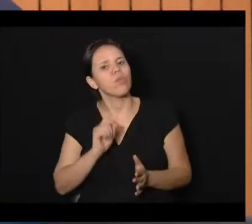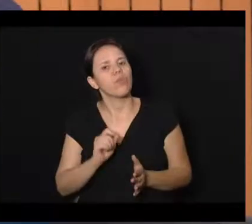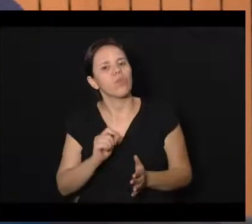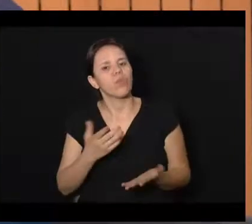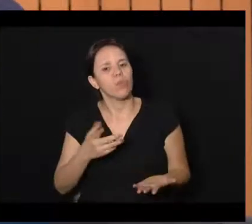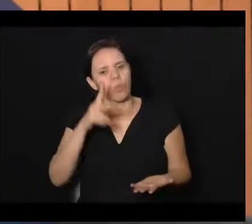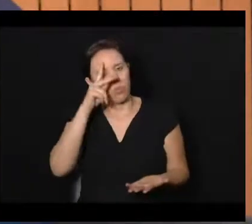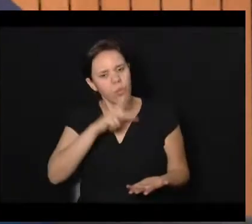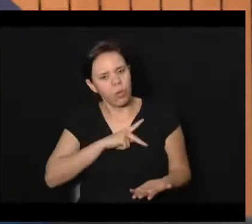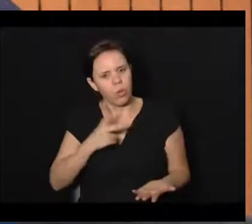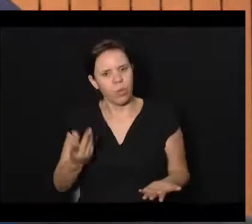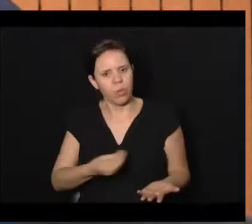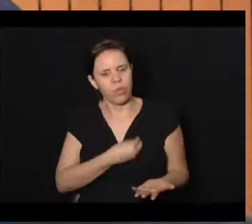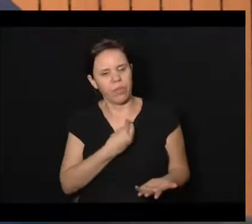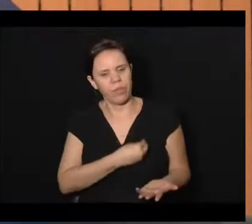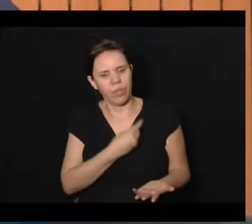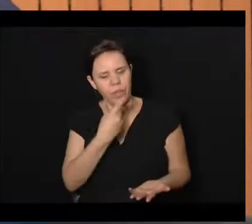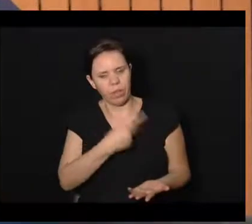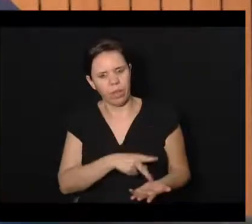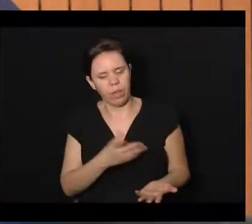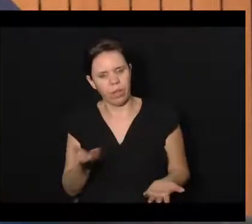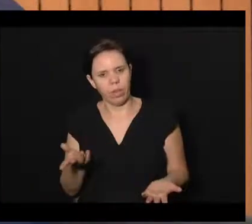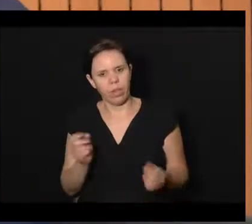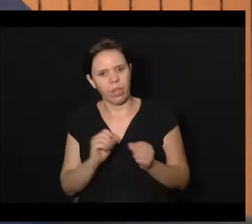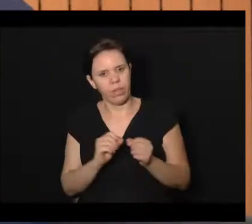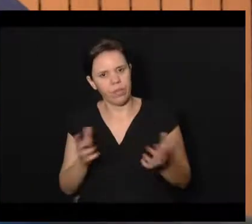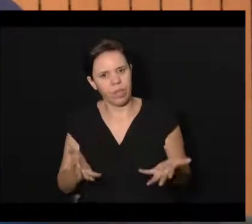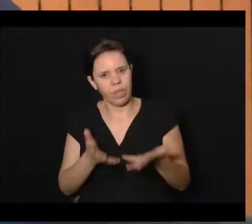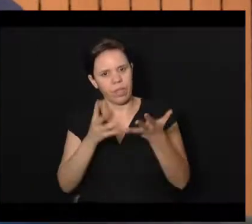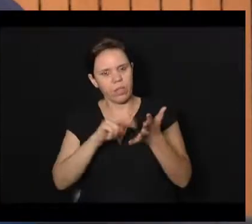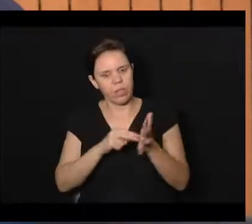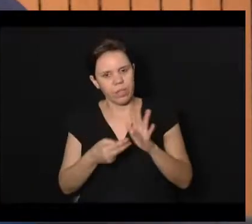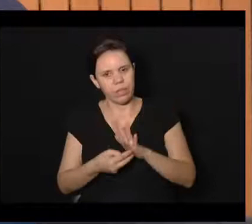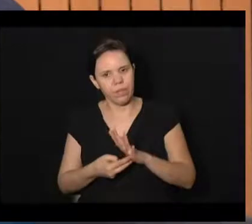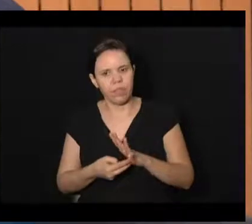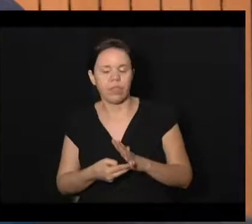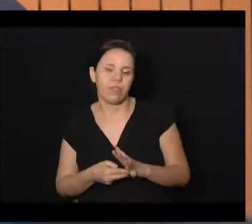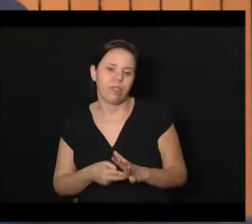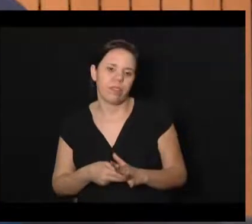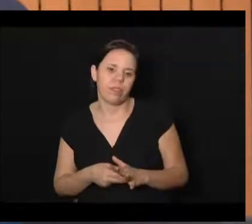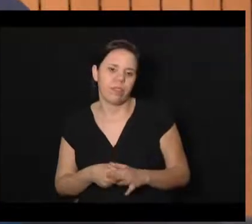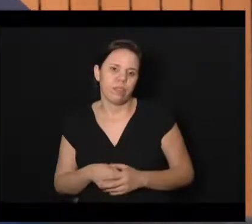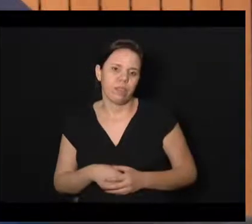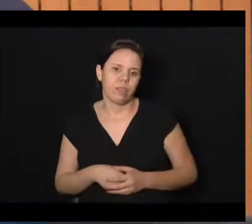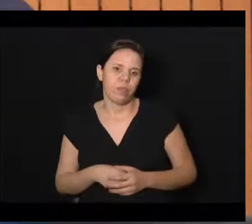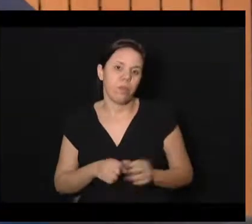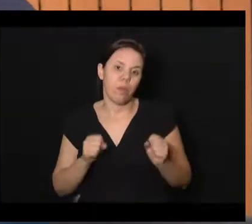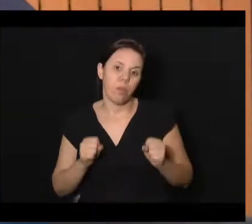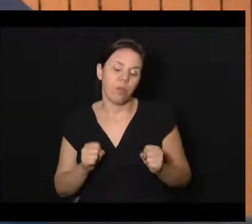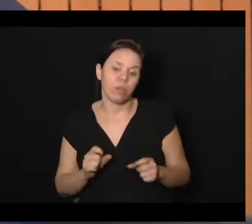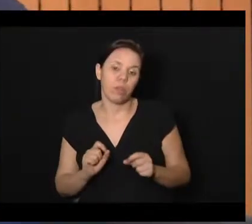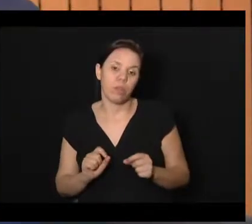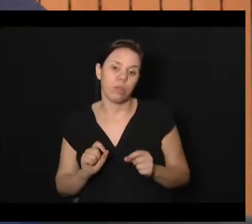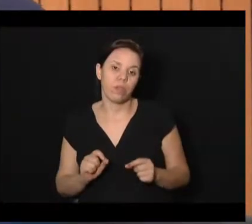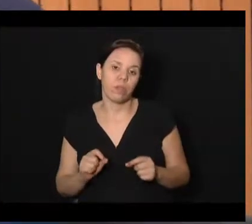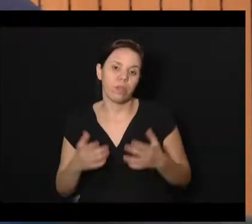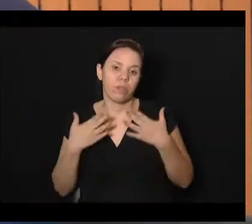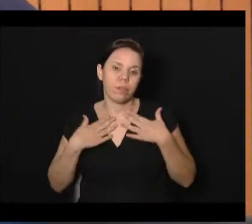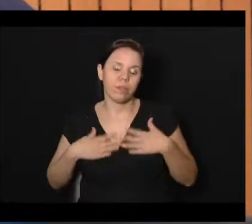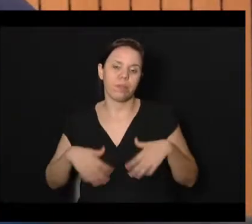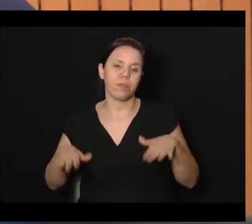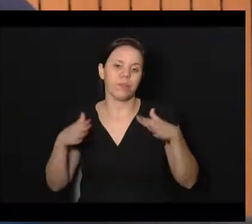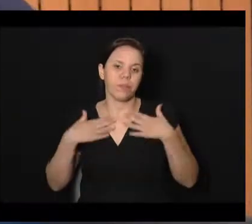dela a vida dela que tenha faça que traga algum significado então até mesmo pra poder acalentar a dor